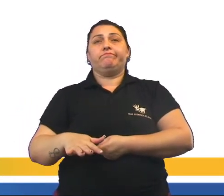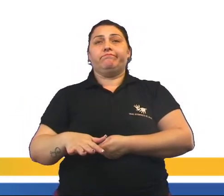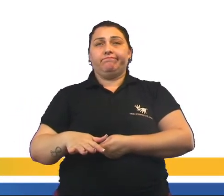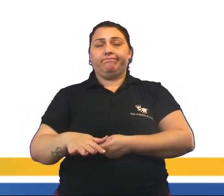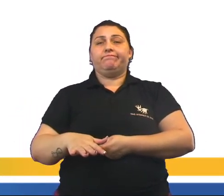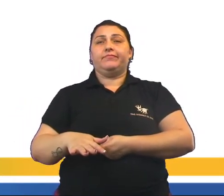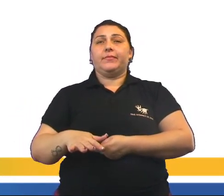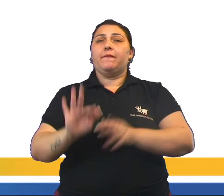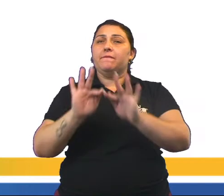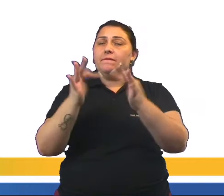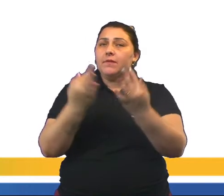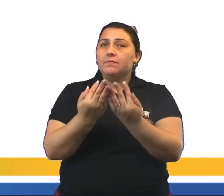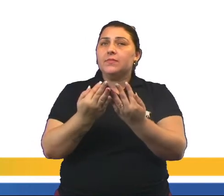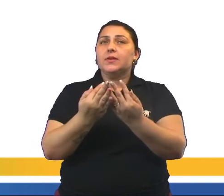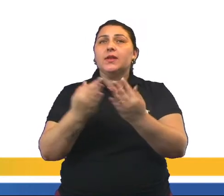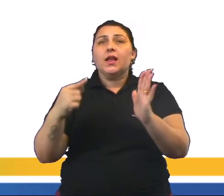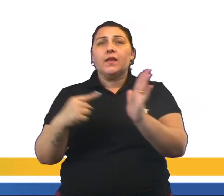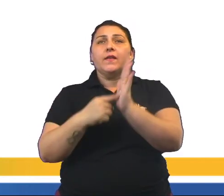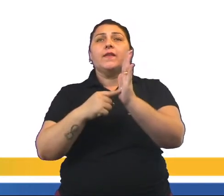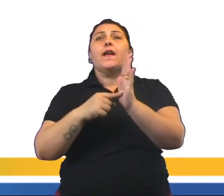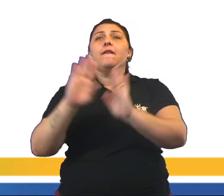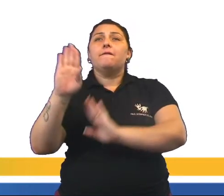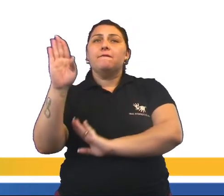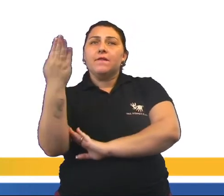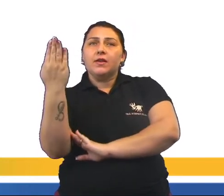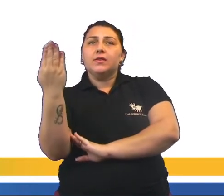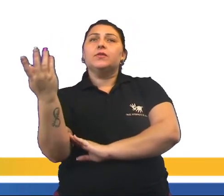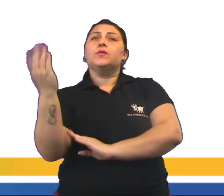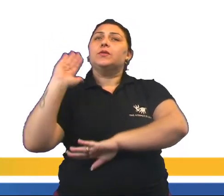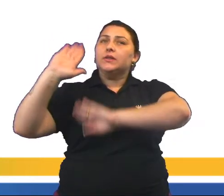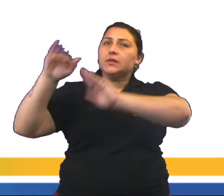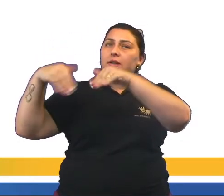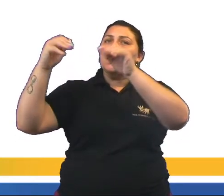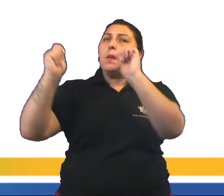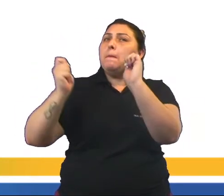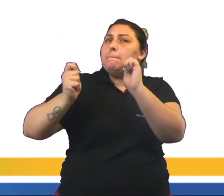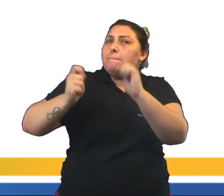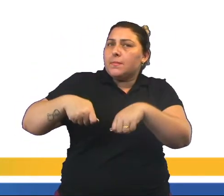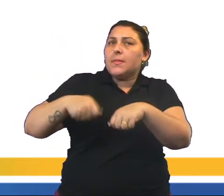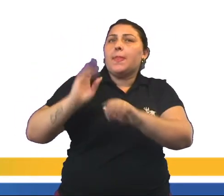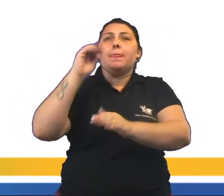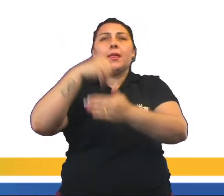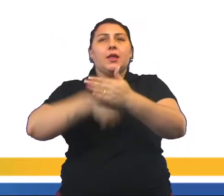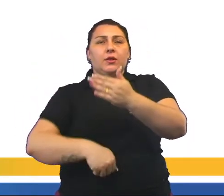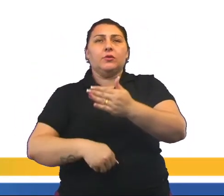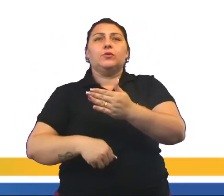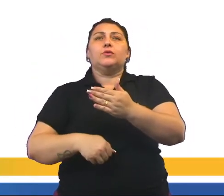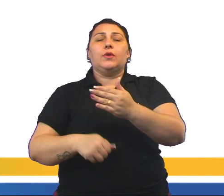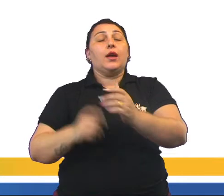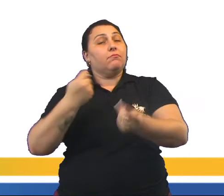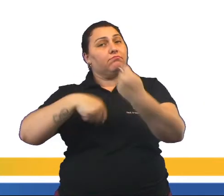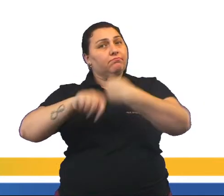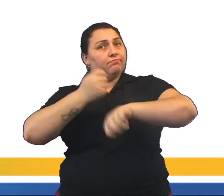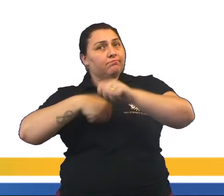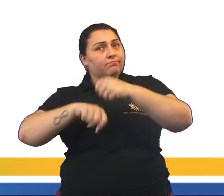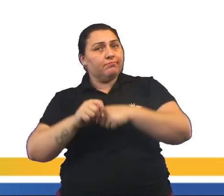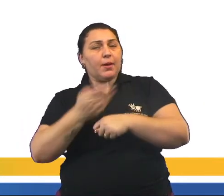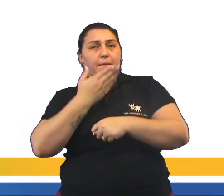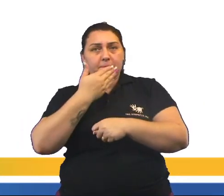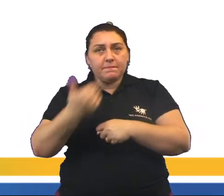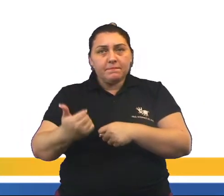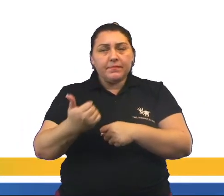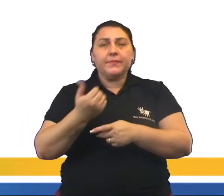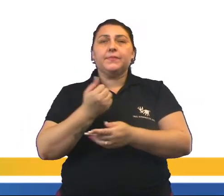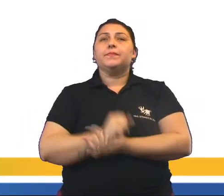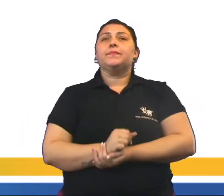outros. Isso denuncia a falsidade da retórica de um desenvolvimento impossível dentro do atual paradigma